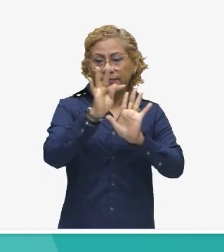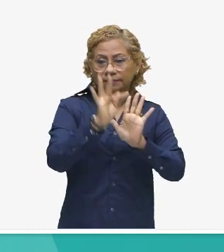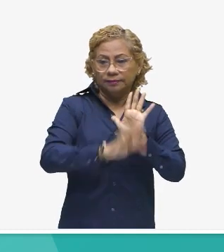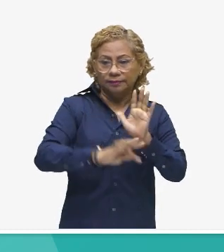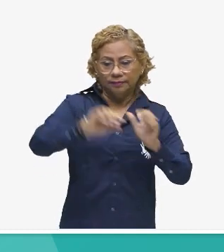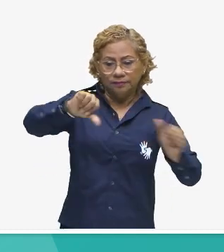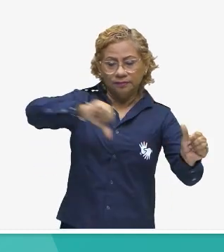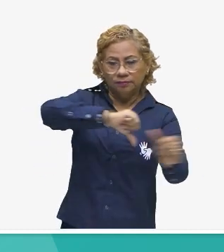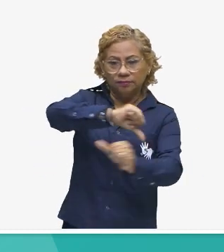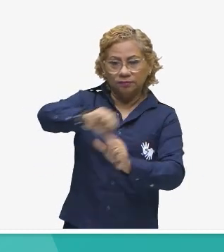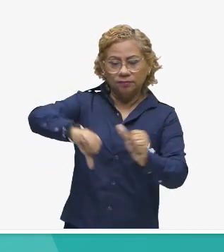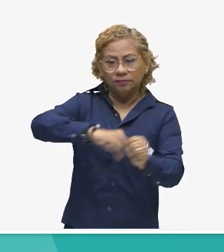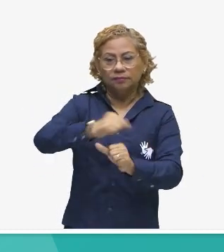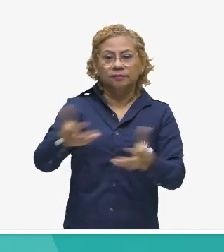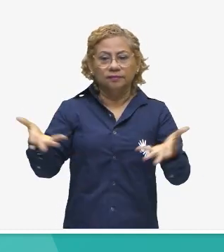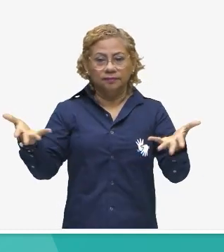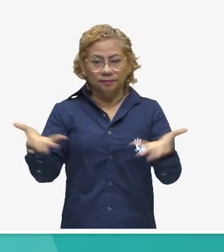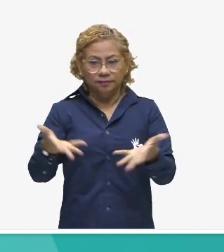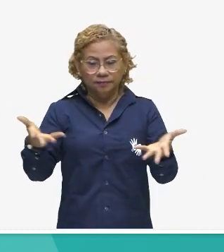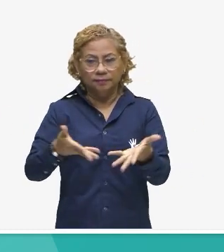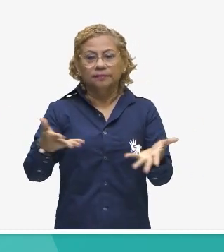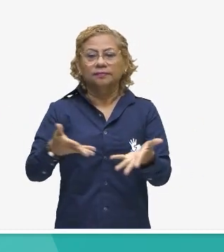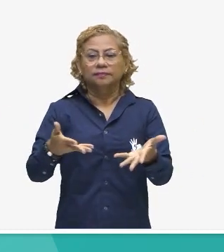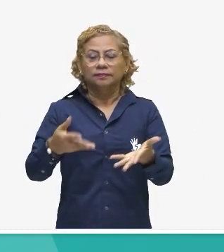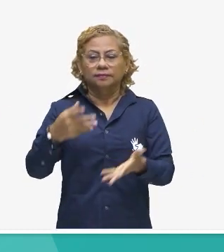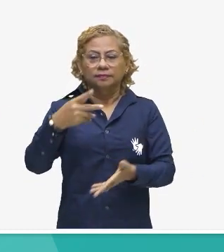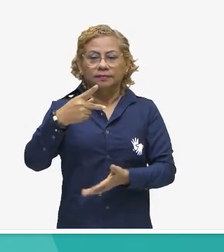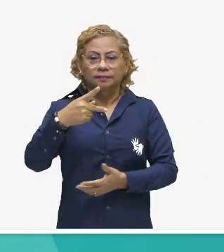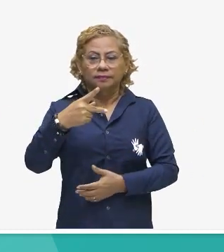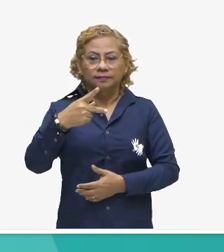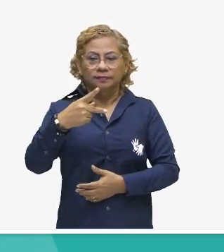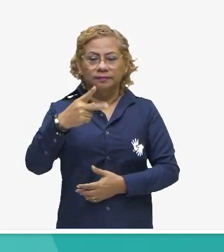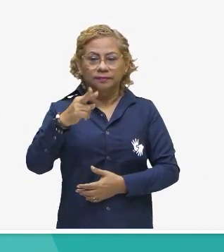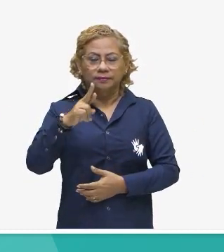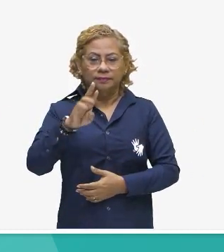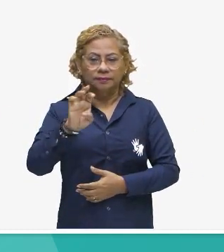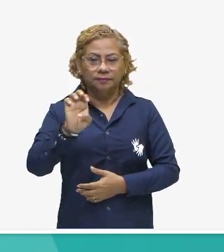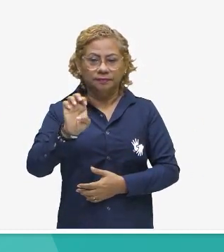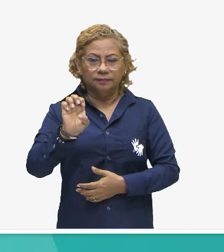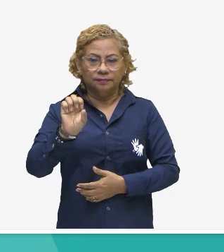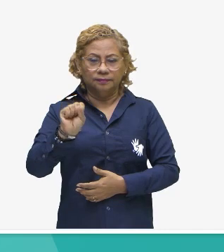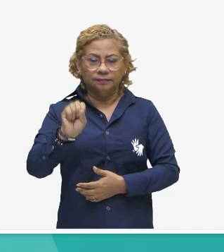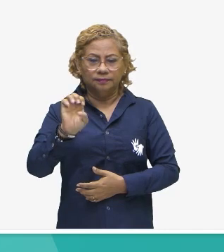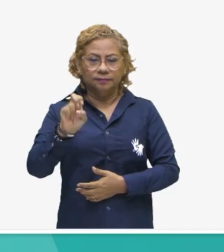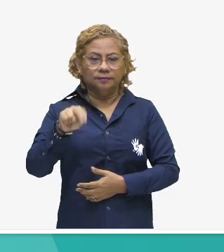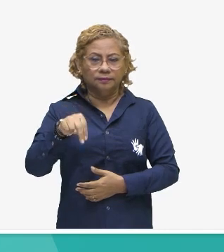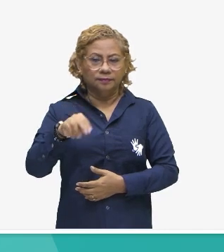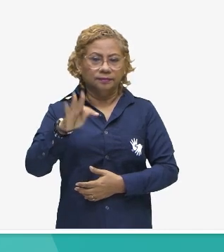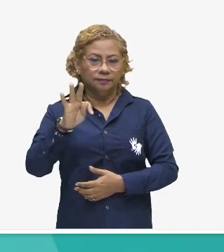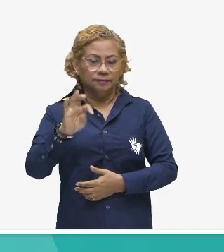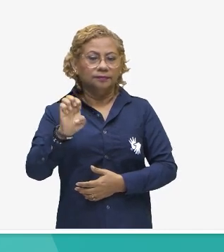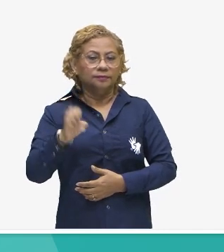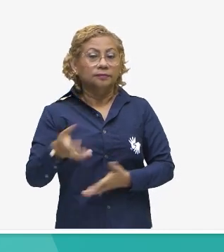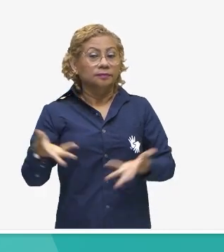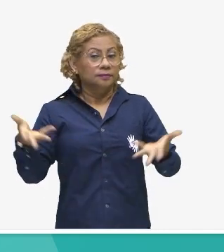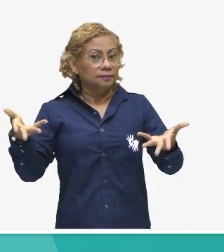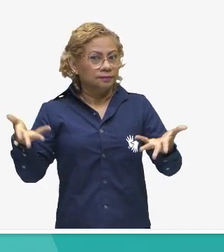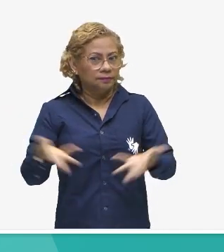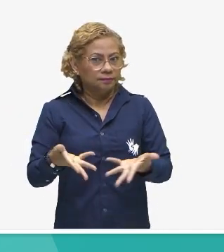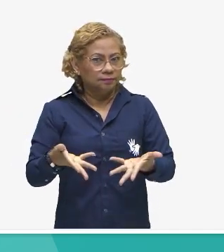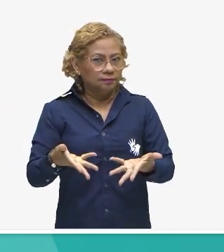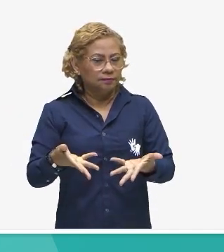o presente, uma ação que irá acontecer, que está acontecendo, presente, aqui e